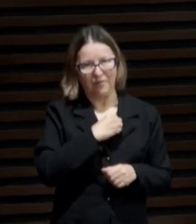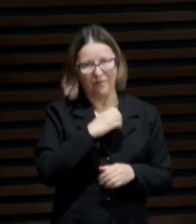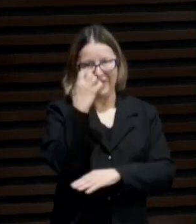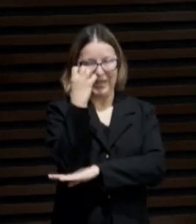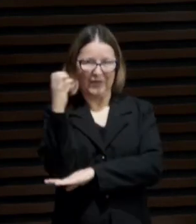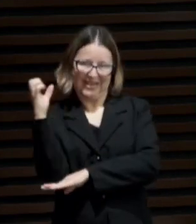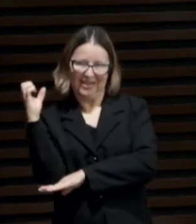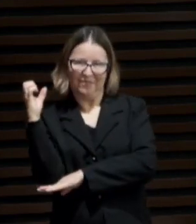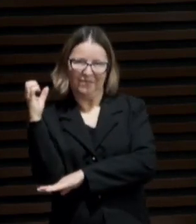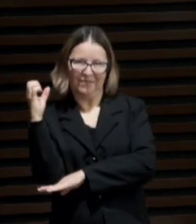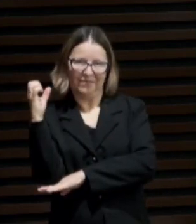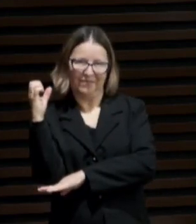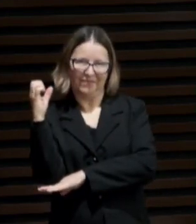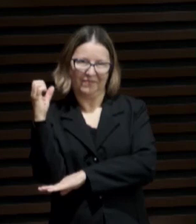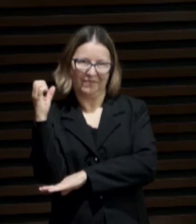Deus